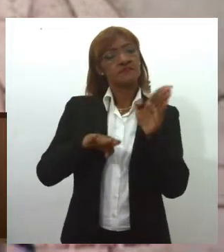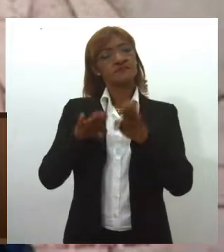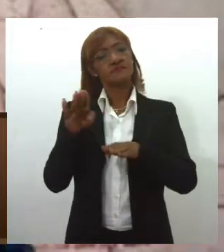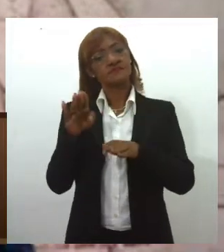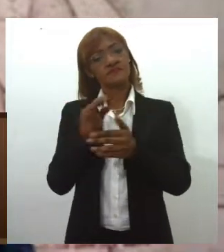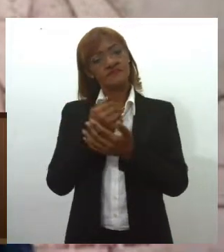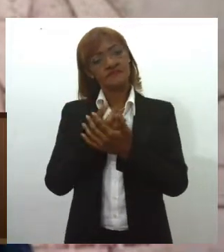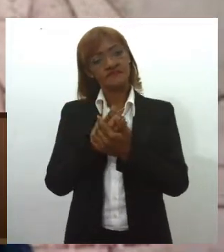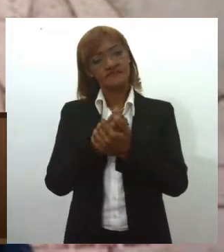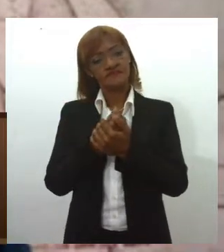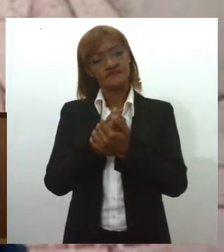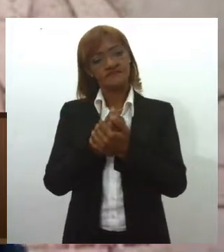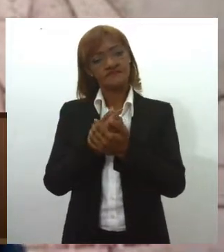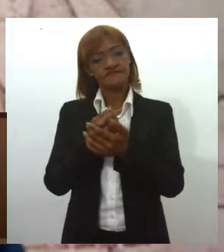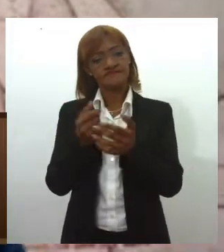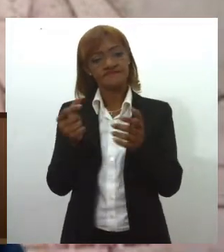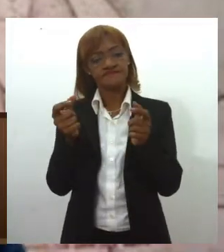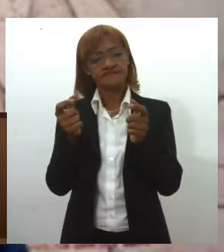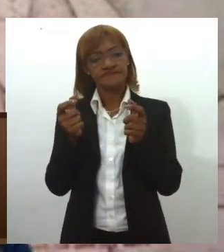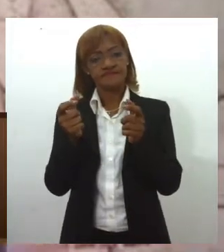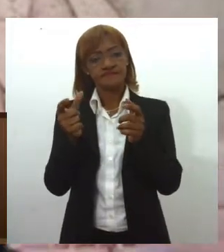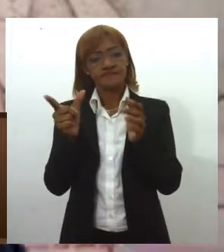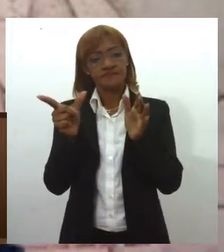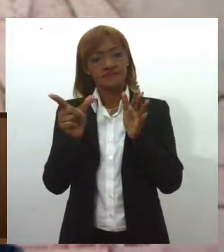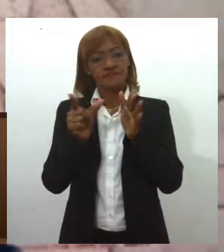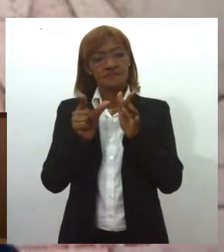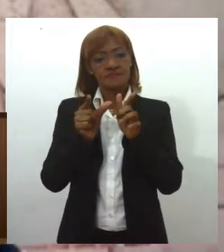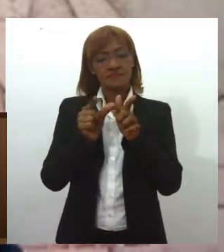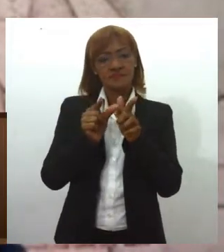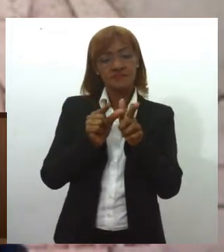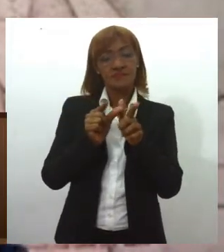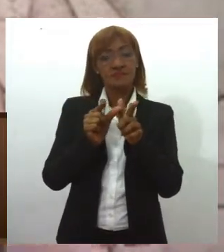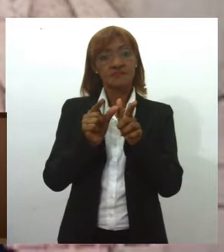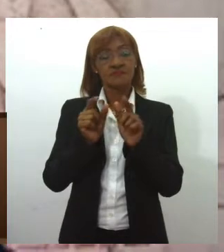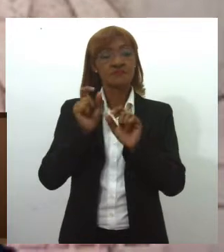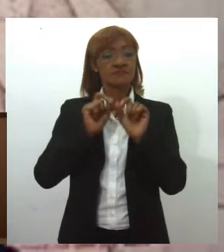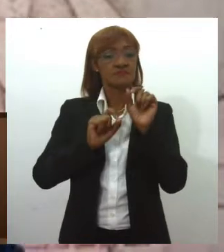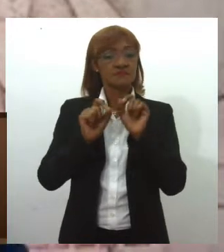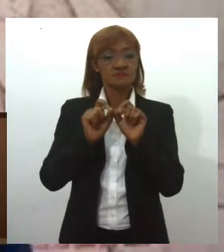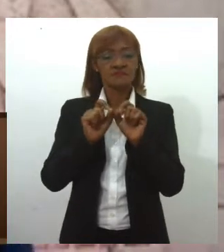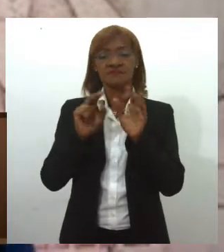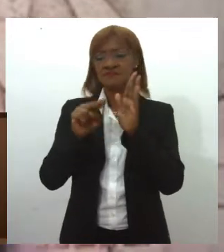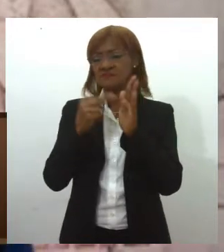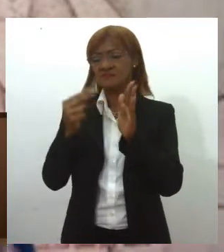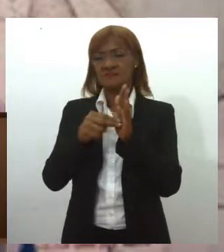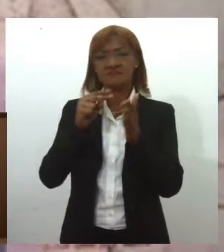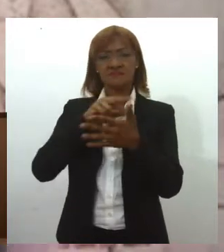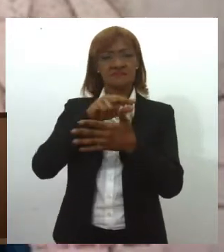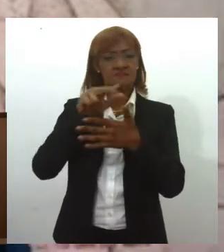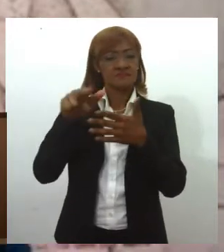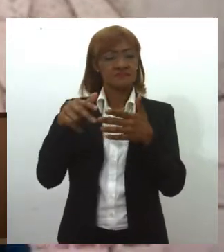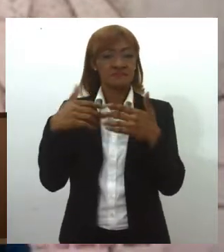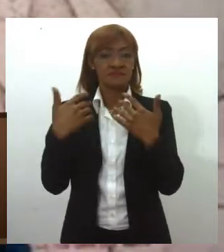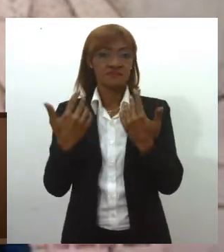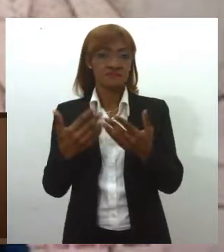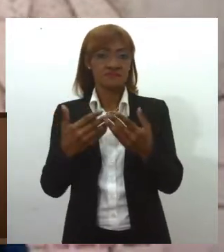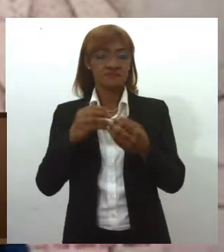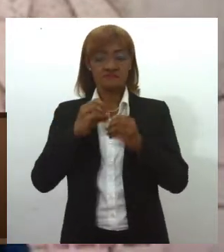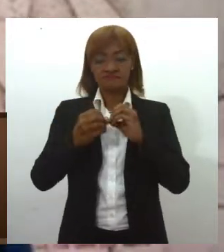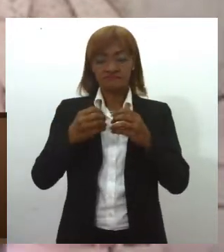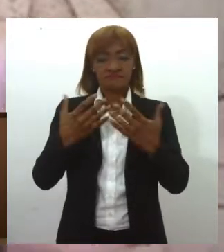passa por diminuir a testosterona do homem através de diversos meios cirúrgicos, químicos. Então, isso é a